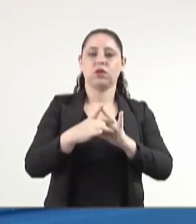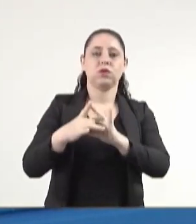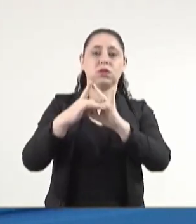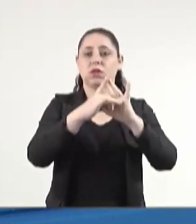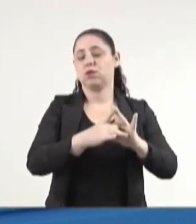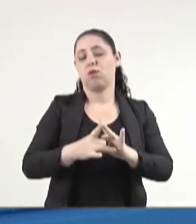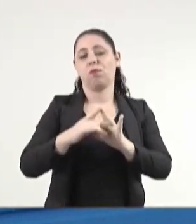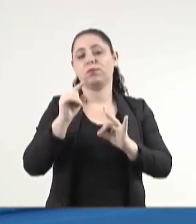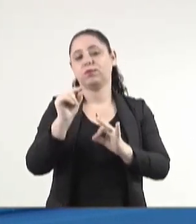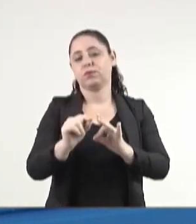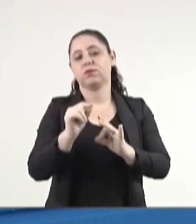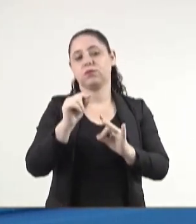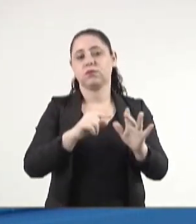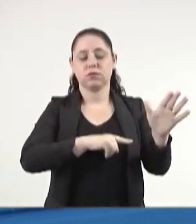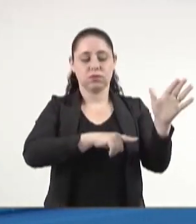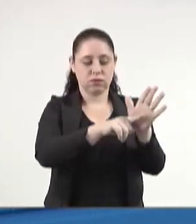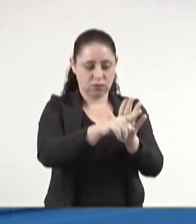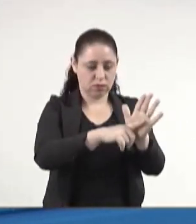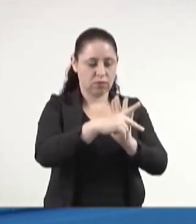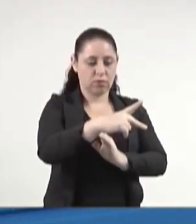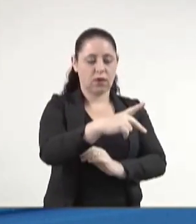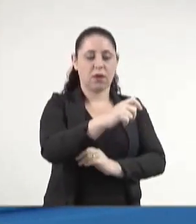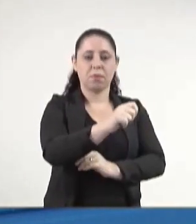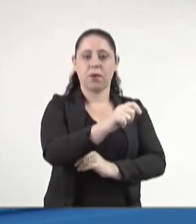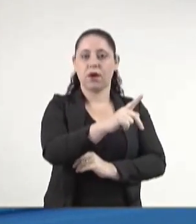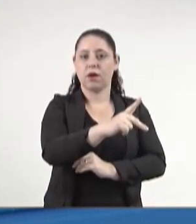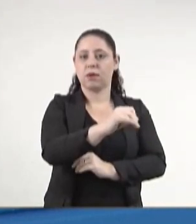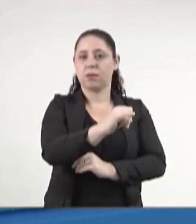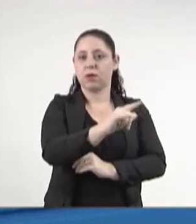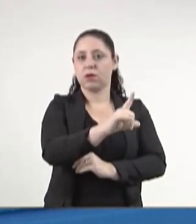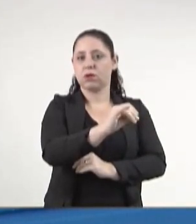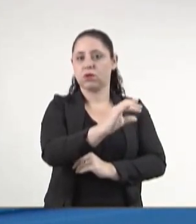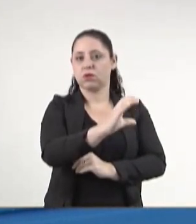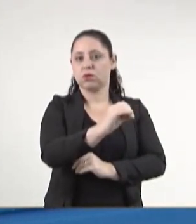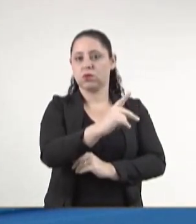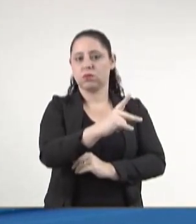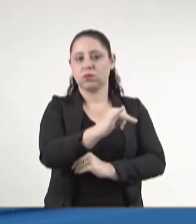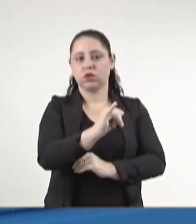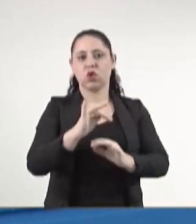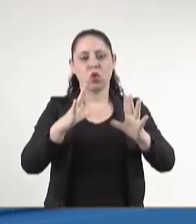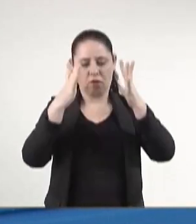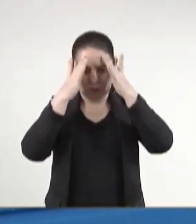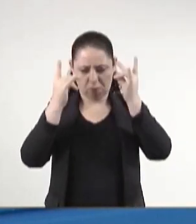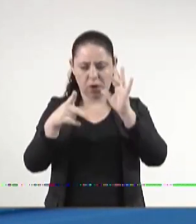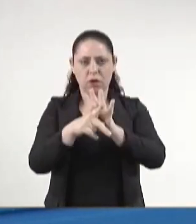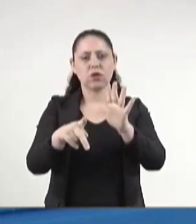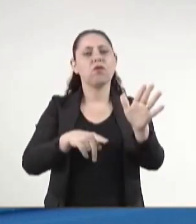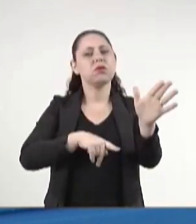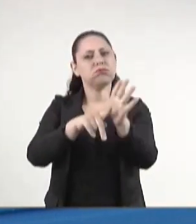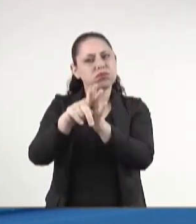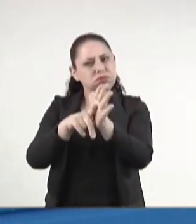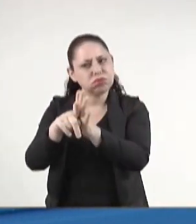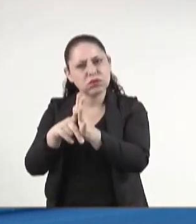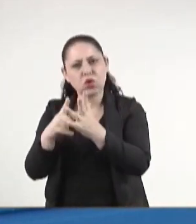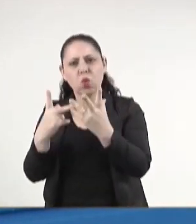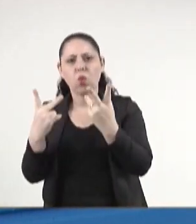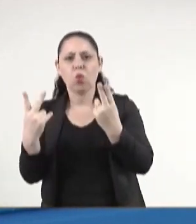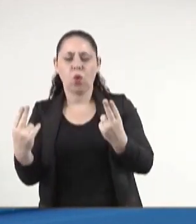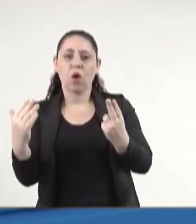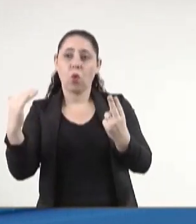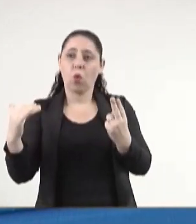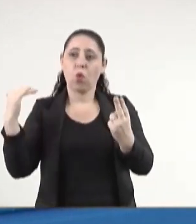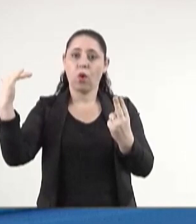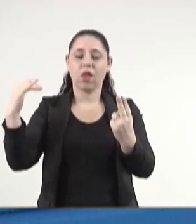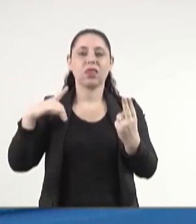unificação, é uma união do perito papiloscopista, colocando ele no rol de peritos oficiais forenses, assim como são